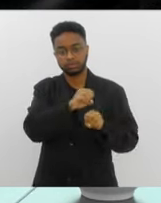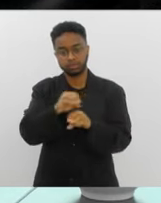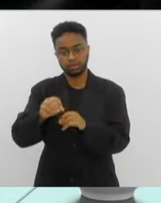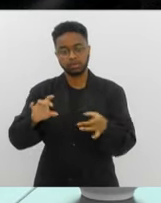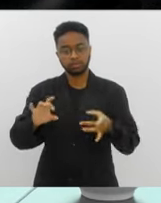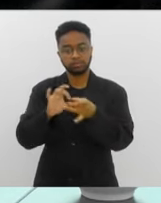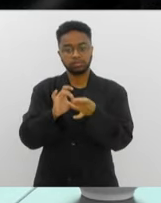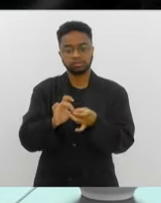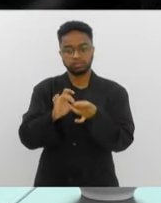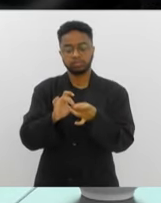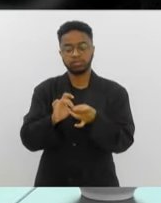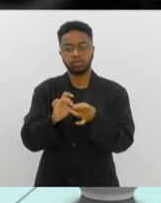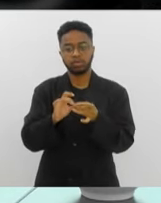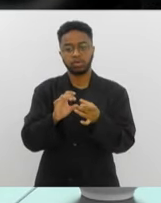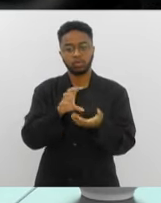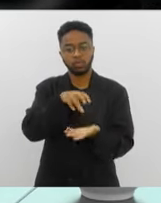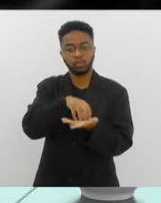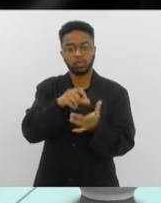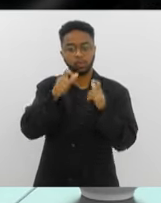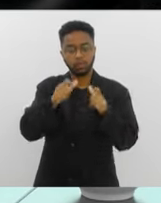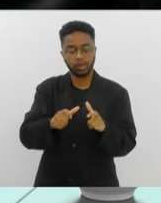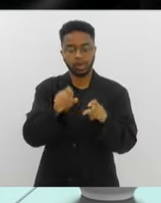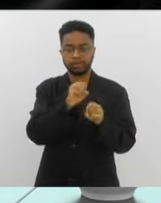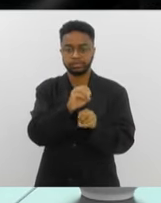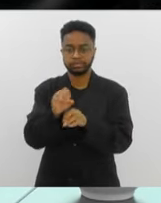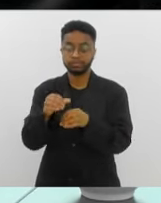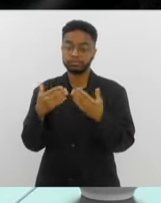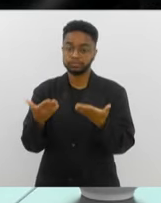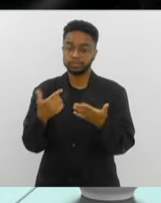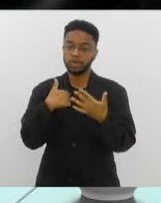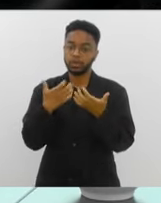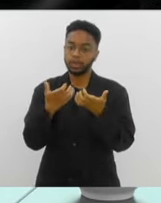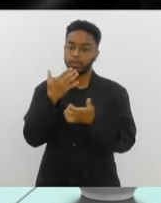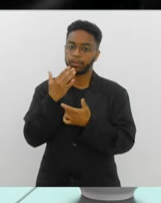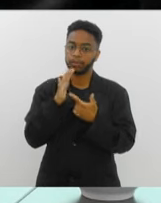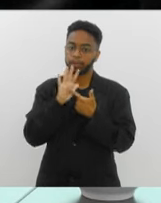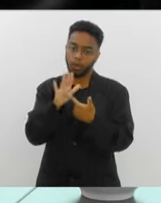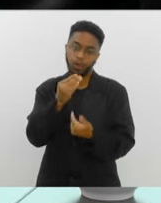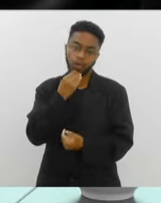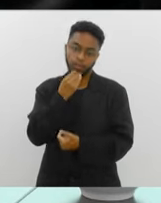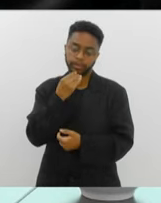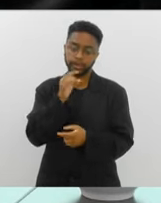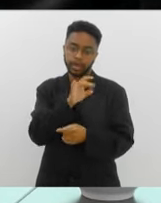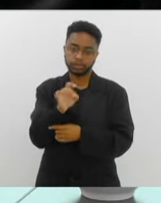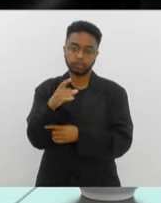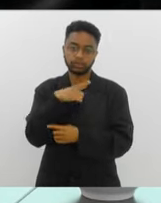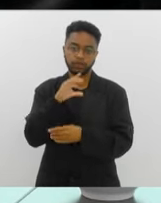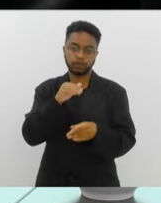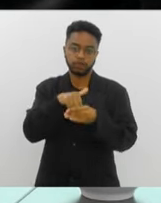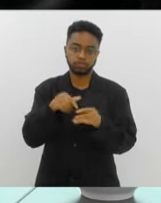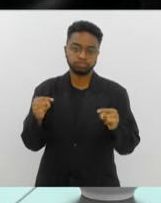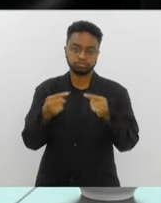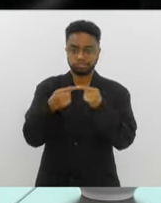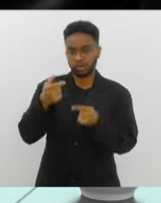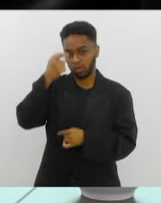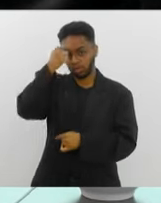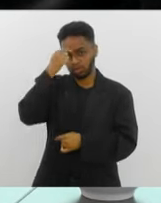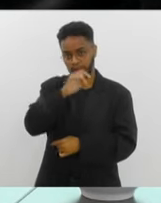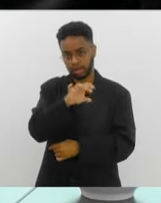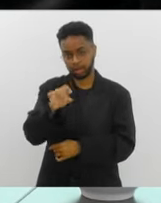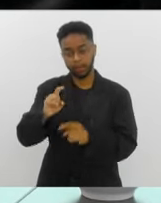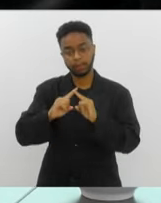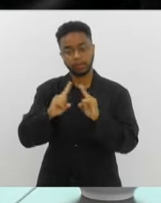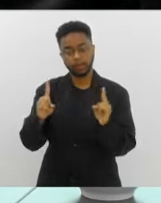dos estabelecimentos de ensino. Então, eu queria destacar, obviamente, aqui cada um dá o voto, né, de acordo com a sua consciência, mas eu